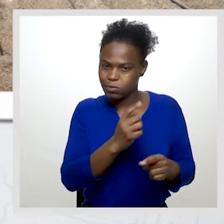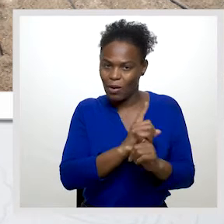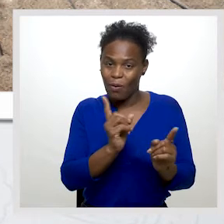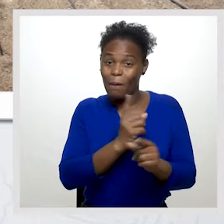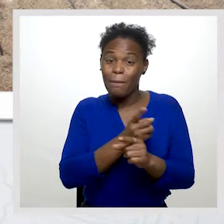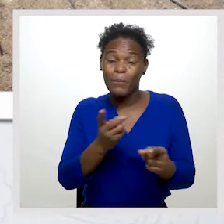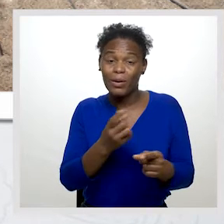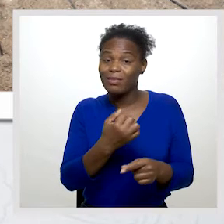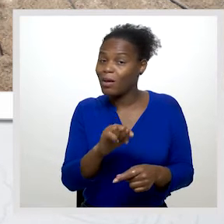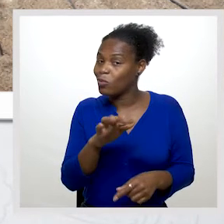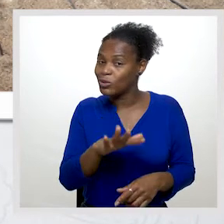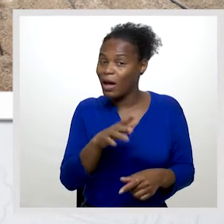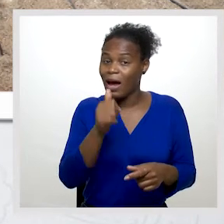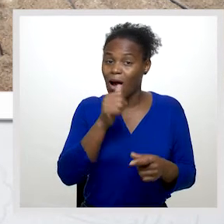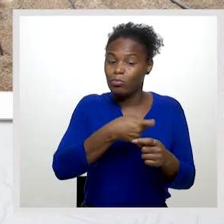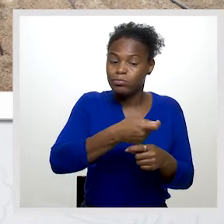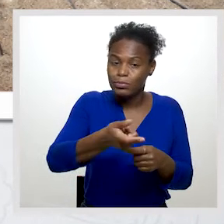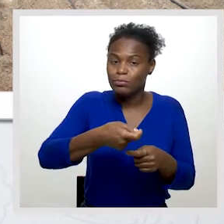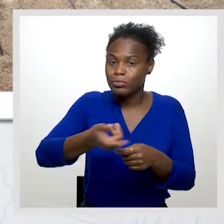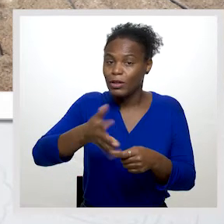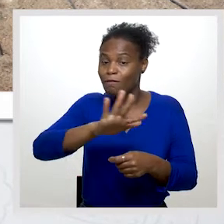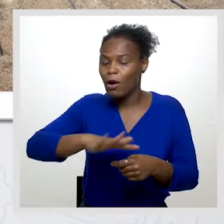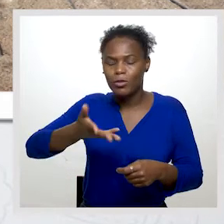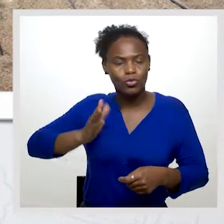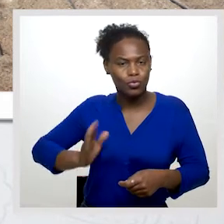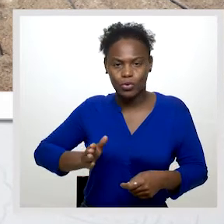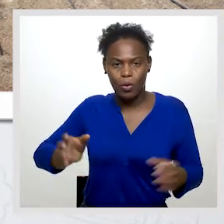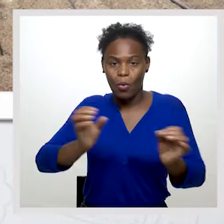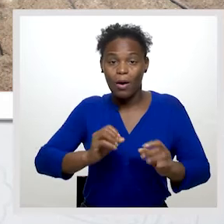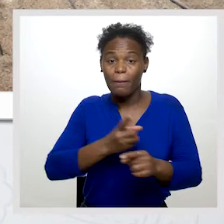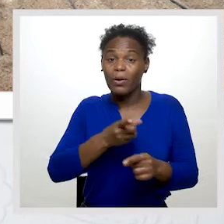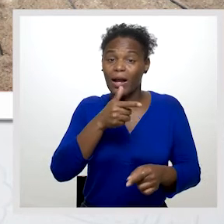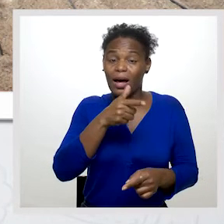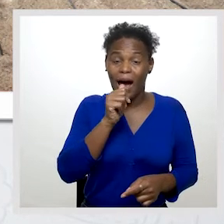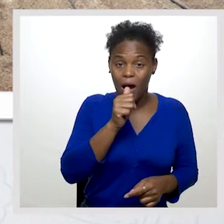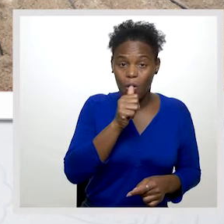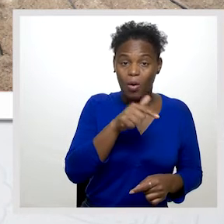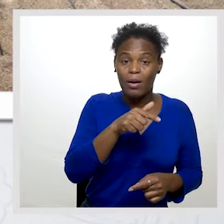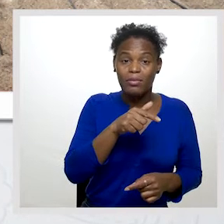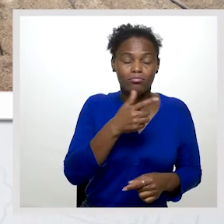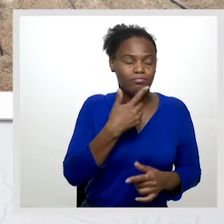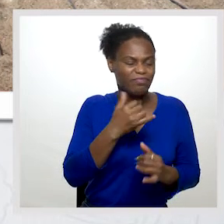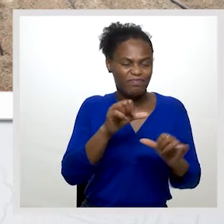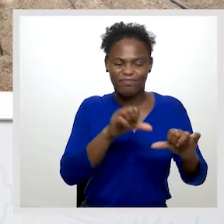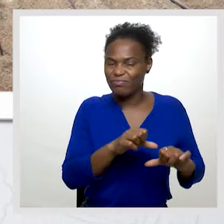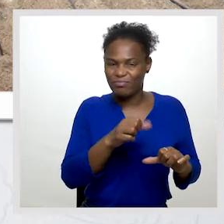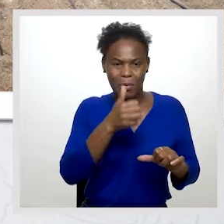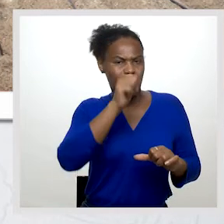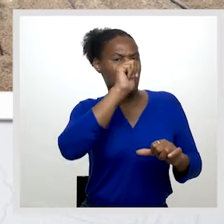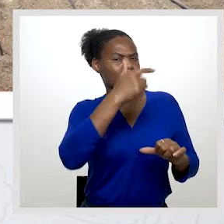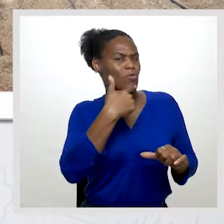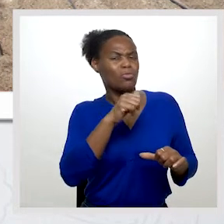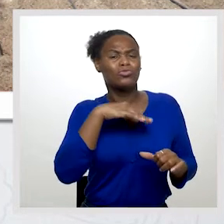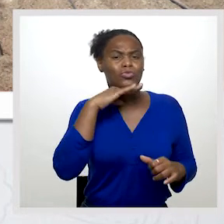porque não está a ser distribuída de uma forma justa. Porque essa água é a água imprópria para beber, não